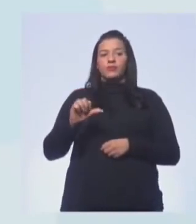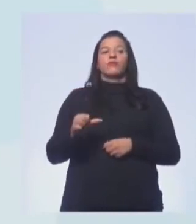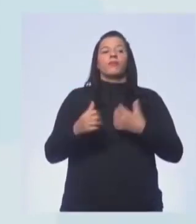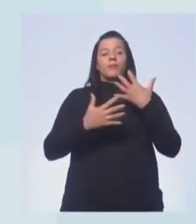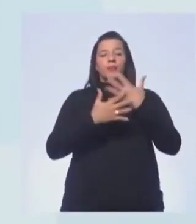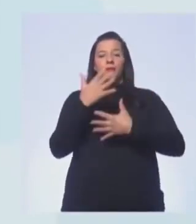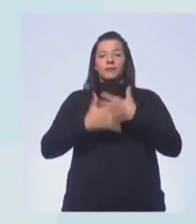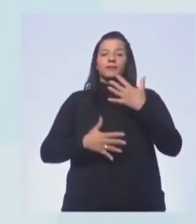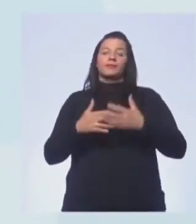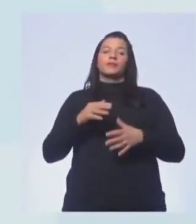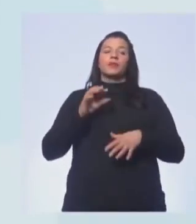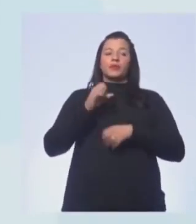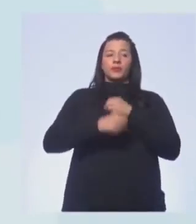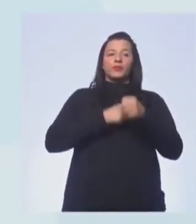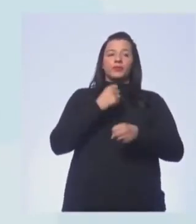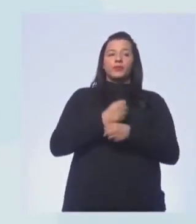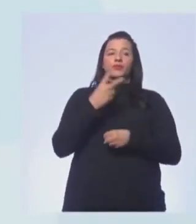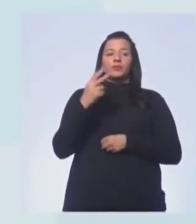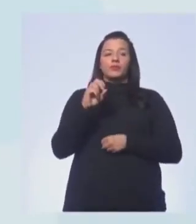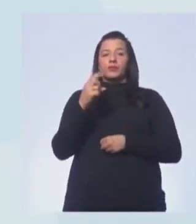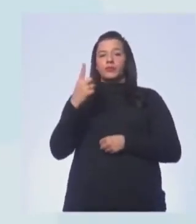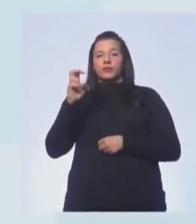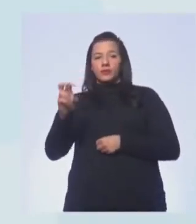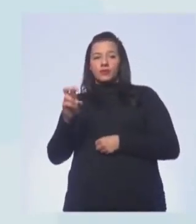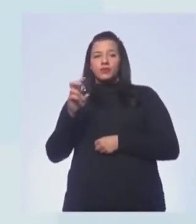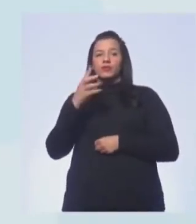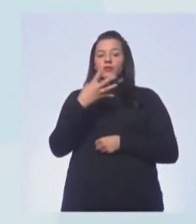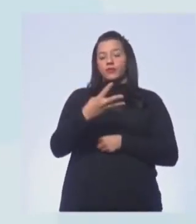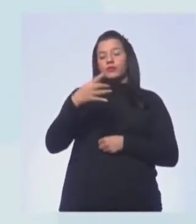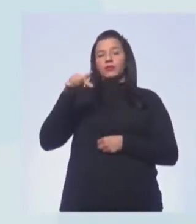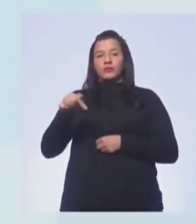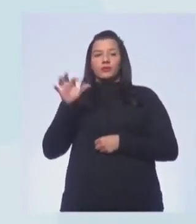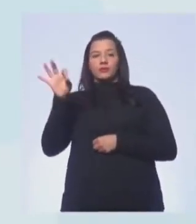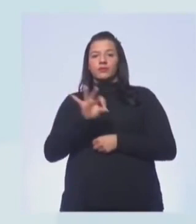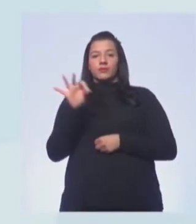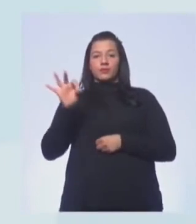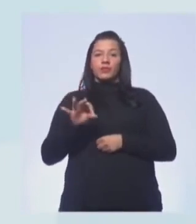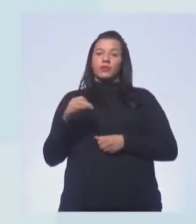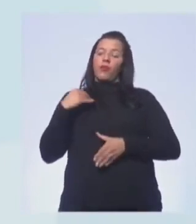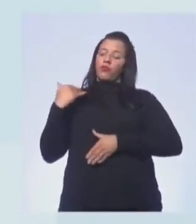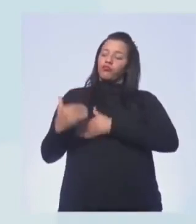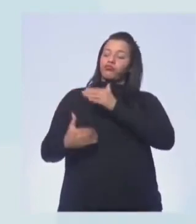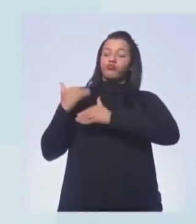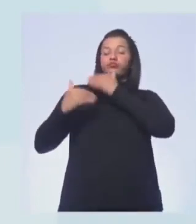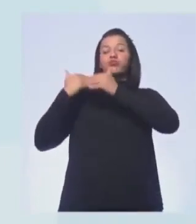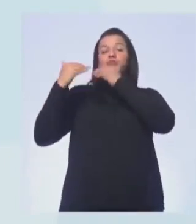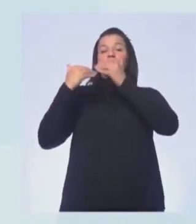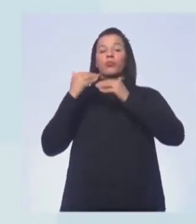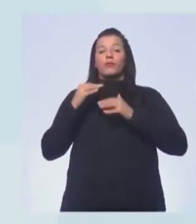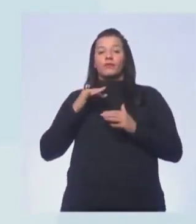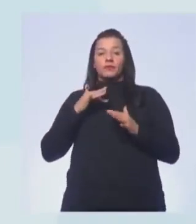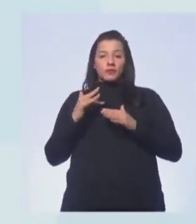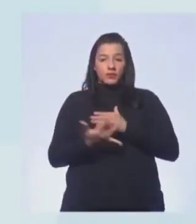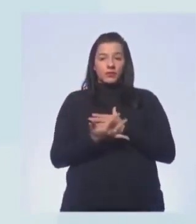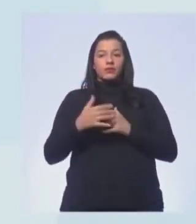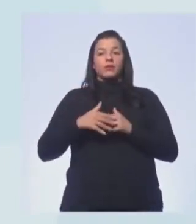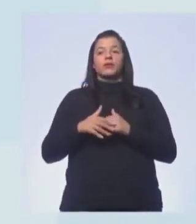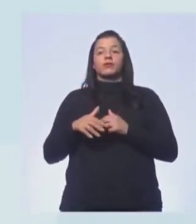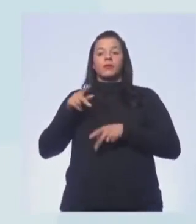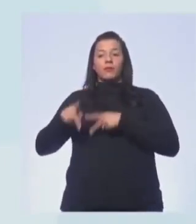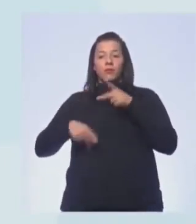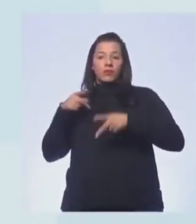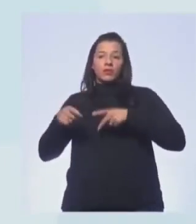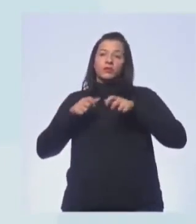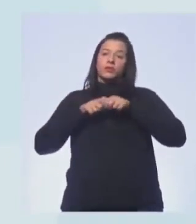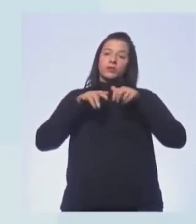leitura. Já em 2015, 47%. Então você vê, é isso que ela falou mesmo, o avanço do alcance da internet, a popularização, e